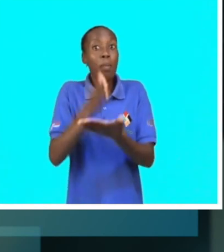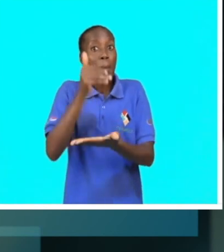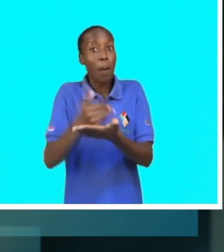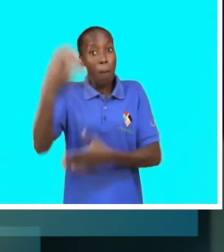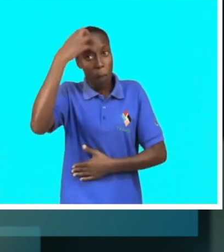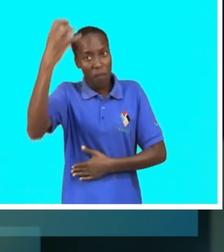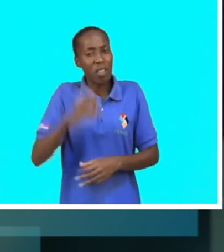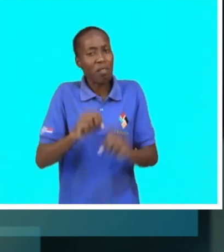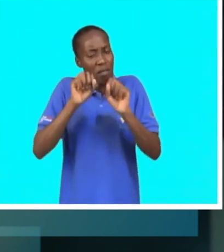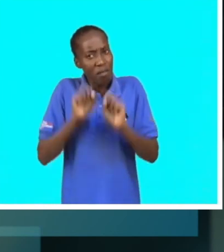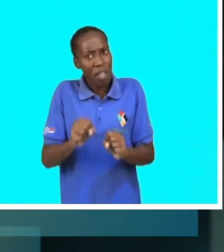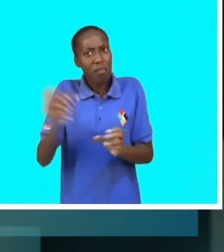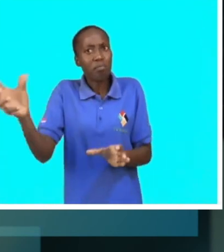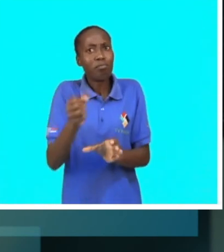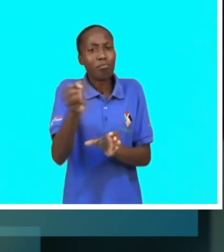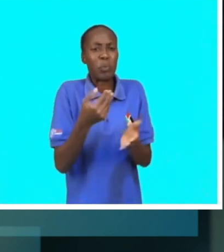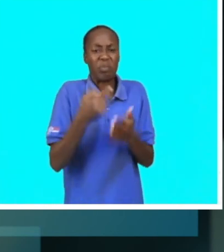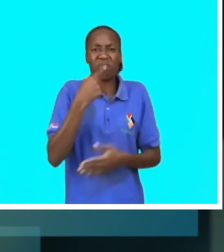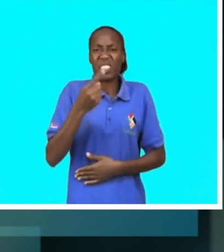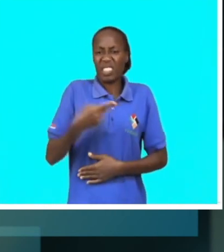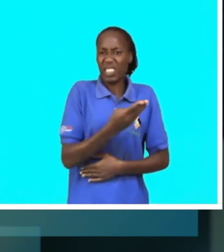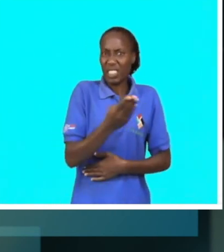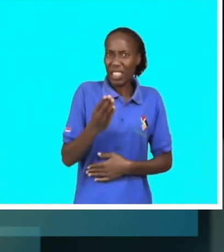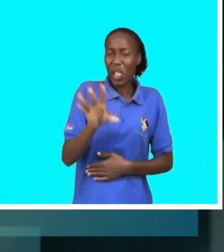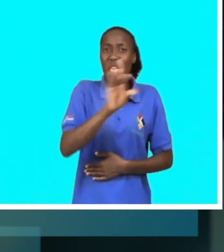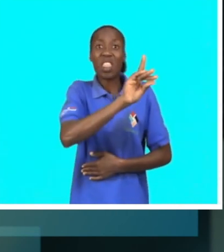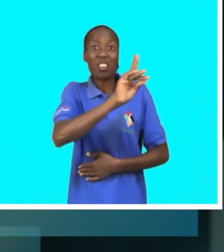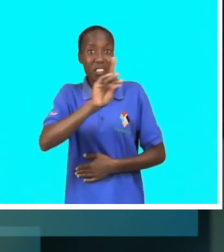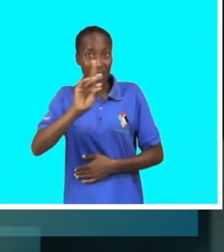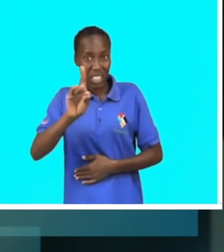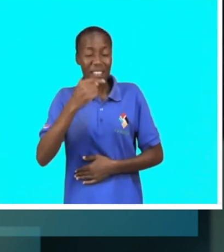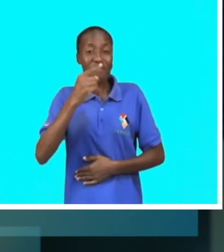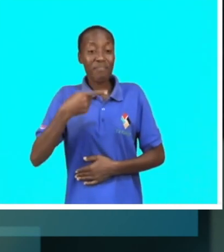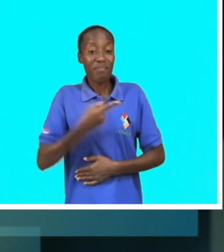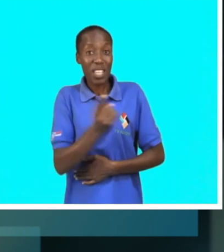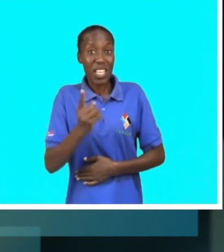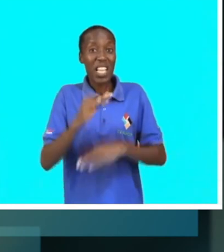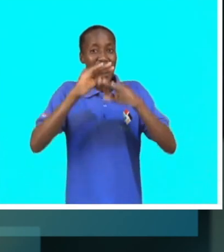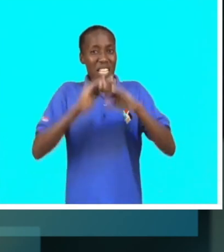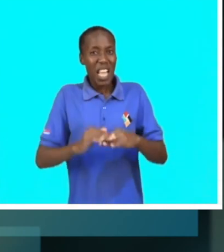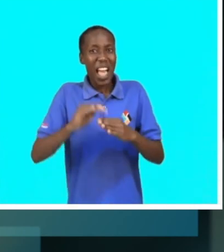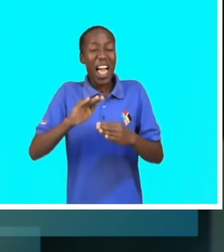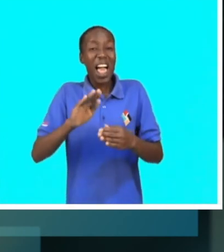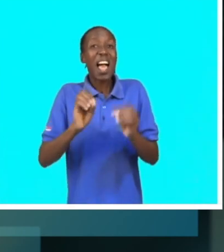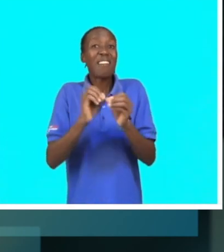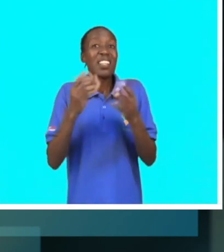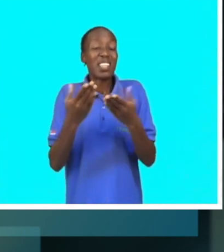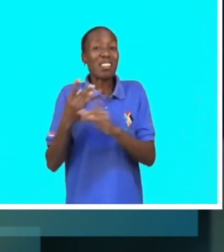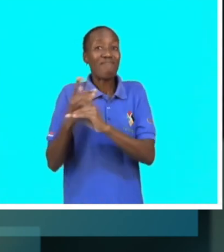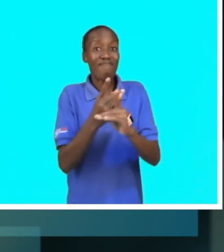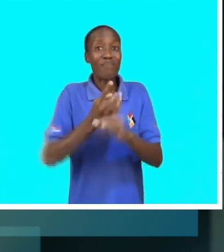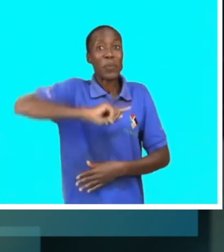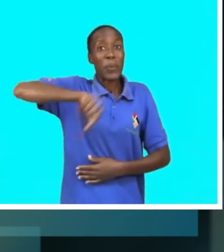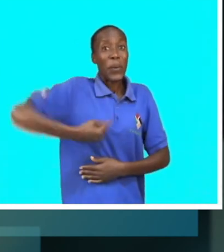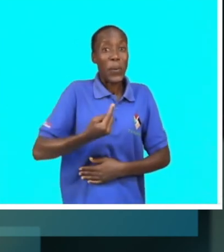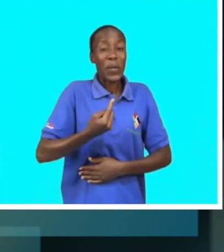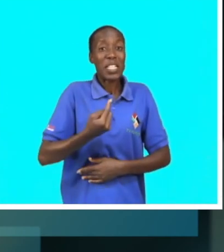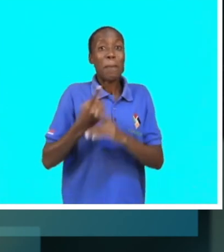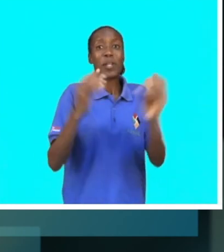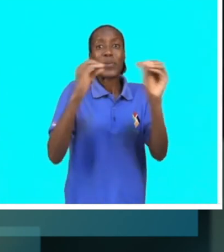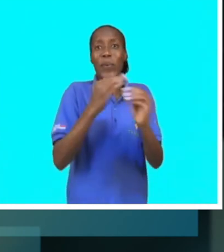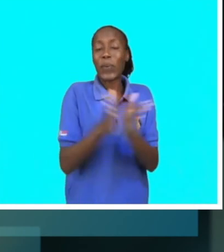não pode nos recrutar por causa de uma deficiência, isto é que é marginalização. Isto é que o movimento, nada para nós, sem nós, está a lutar para mudar